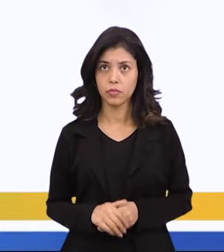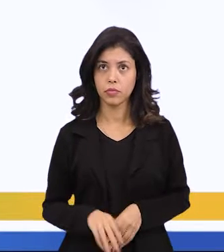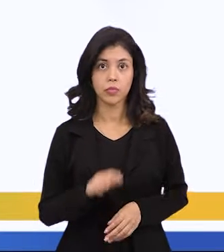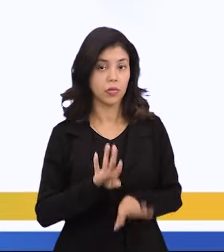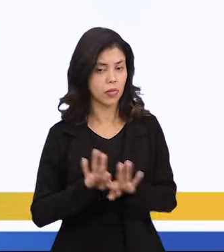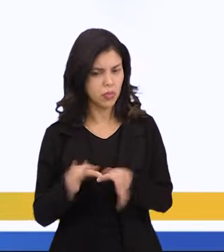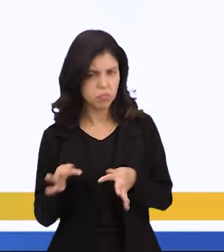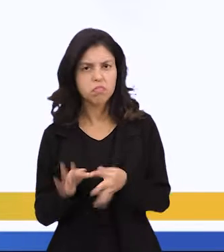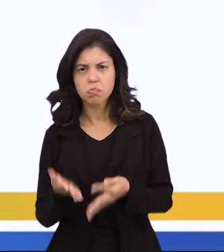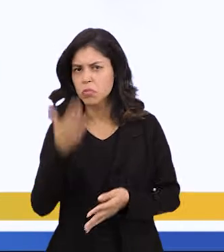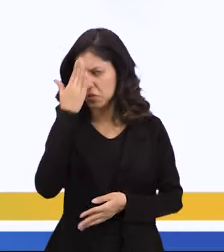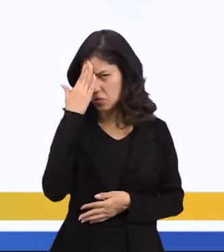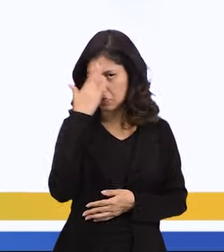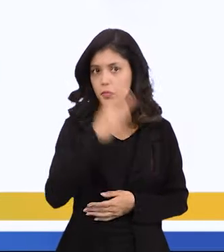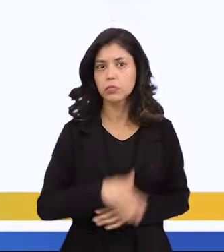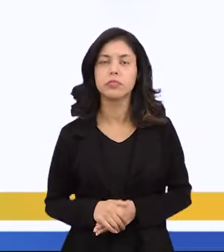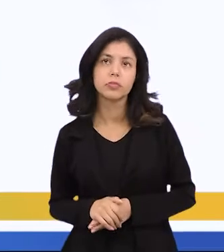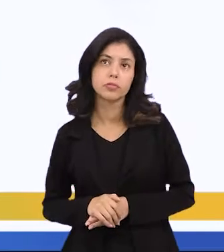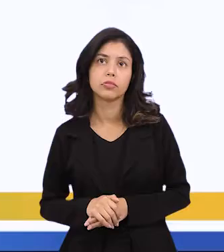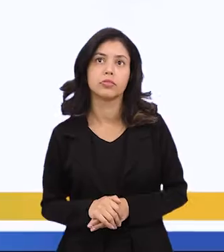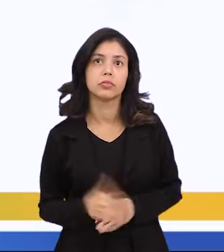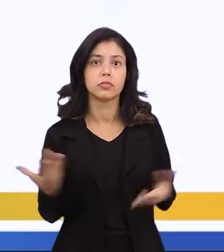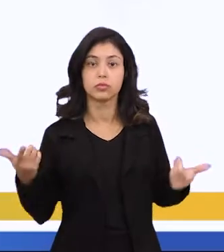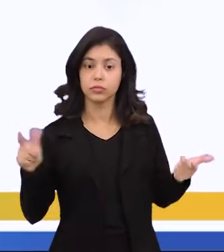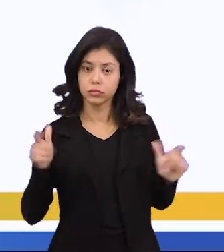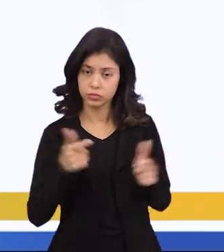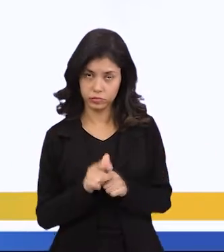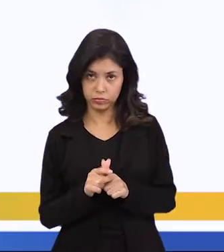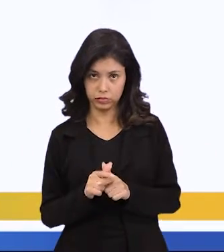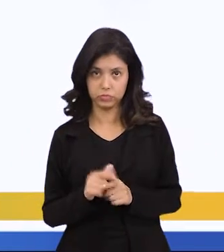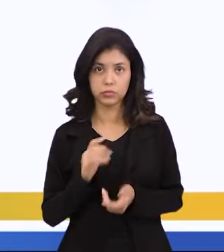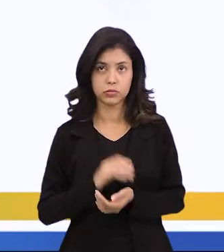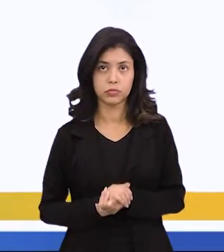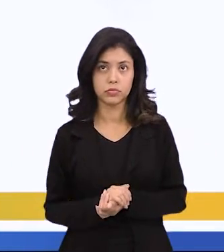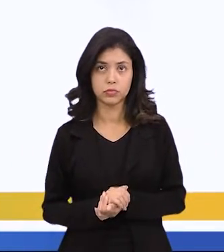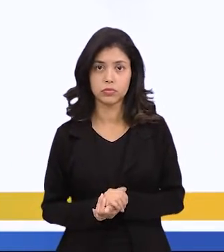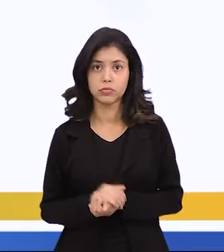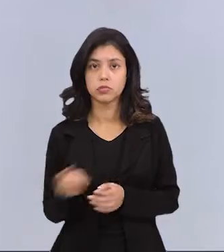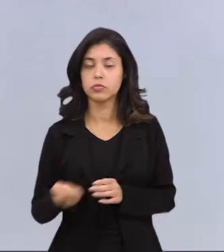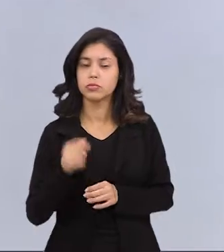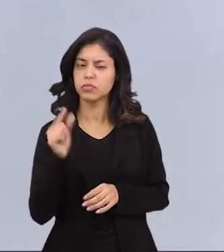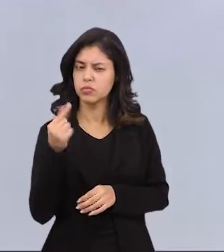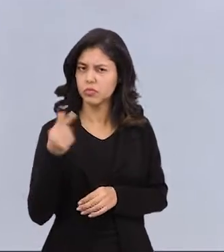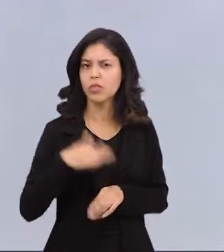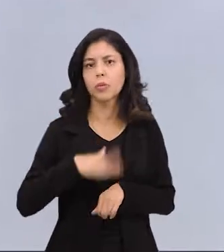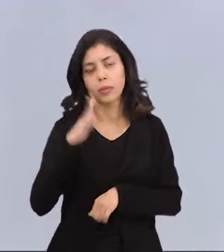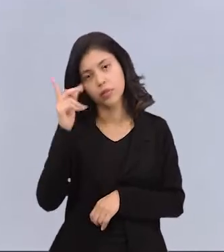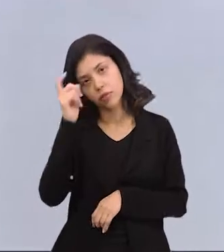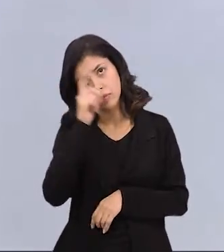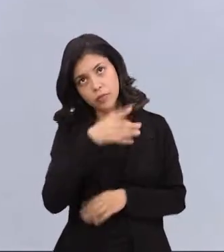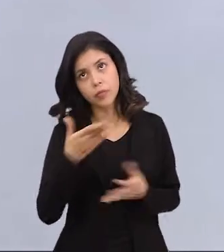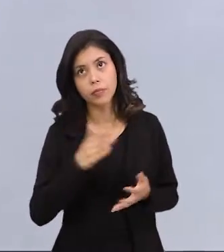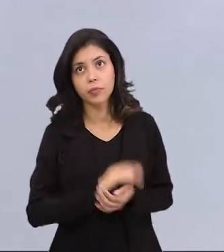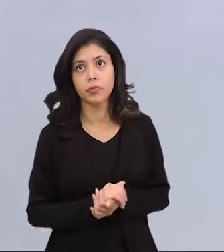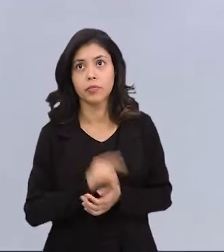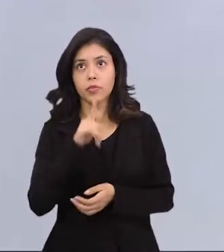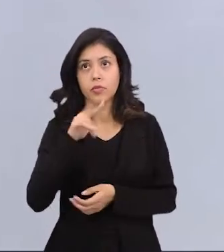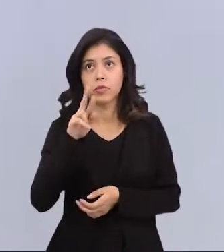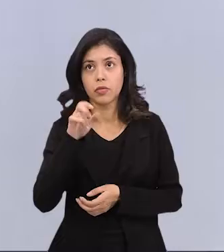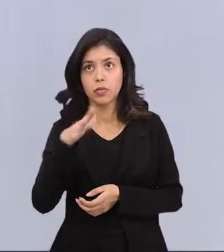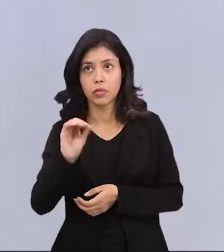simples da gente compreender, e a redução do fluxo gênico, que já é um pouquinho mais complicado, mas nós